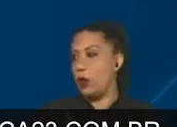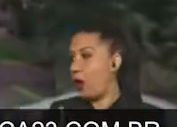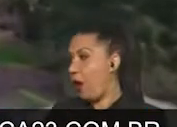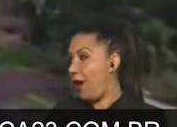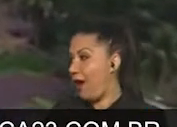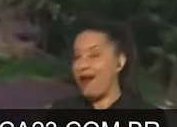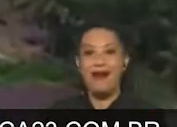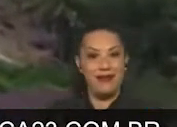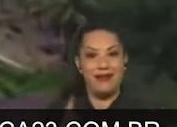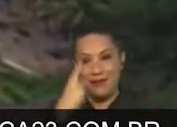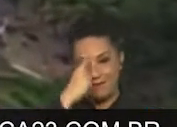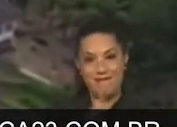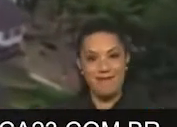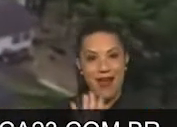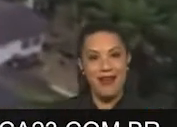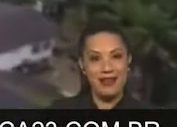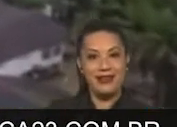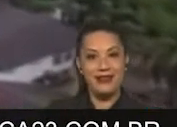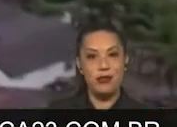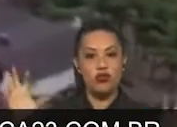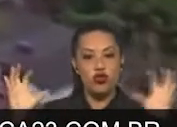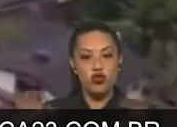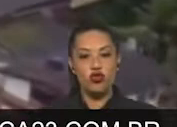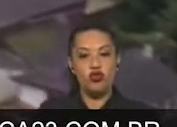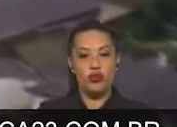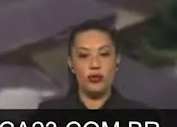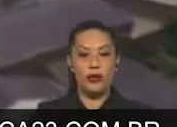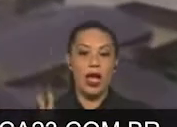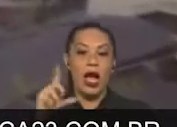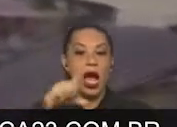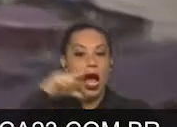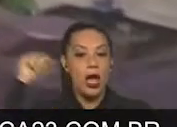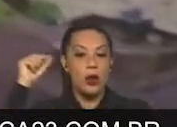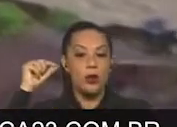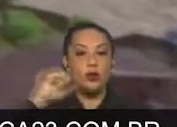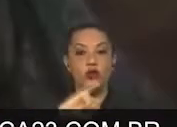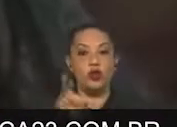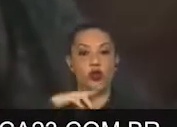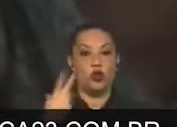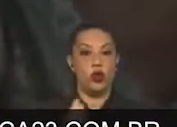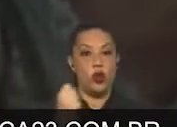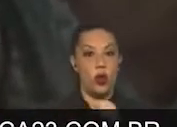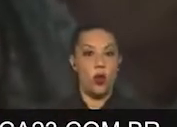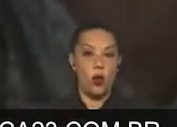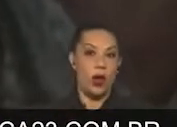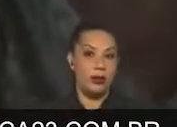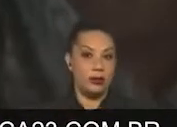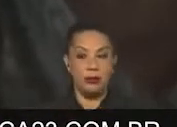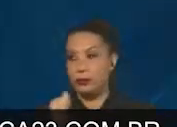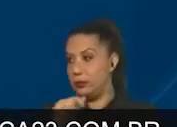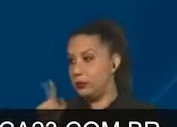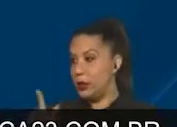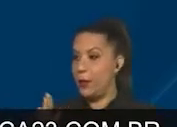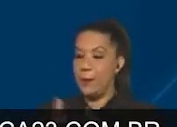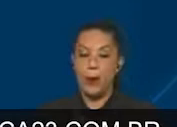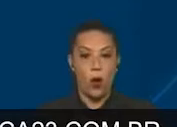chuva que castigou o município de Rio Largo, no estado de Alagoas, em julho deste ano. Cristiana mora ali